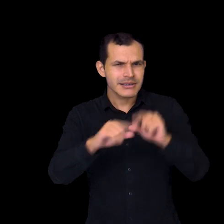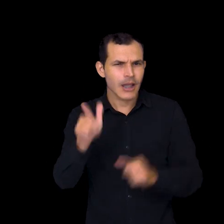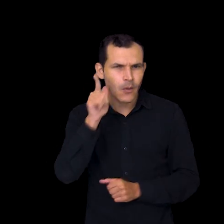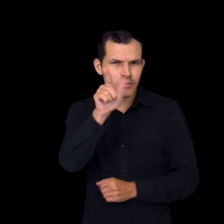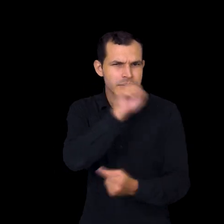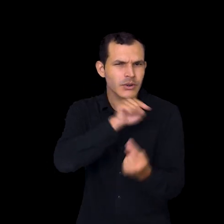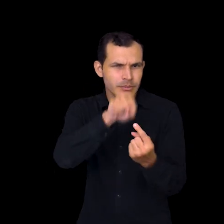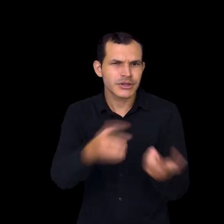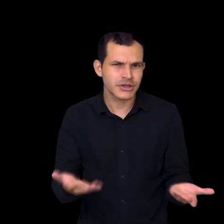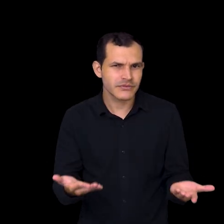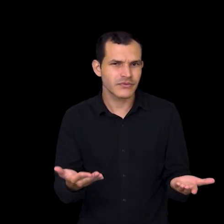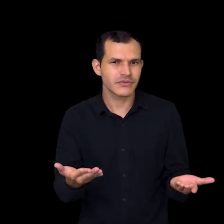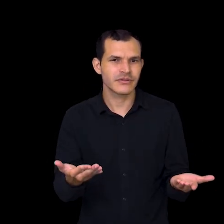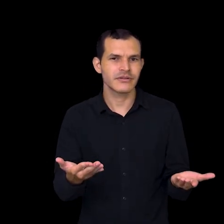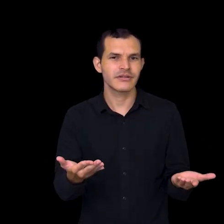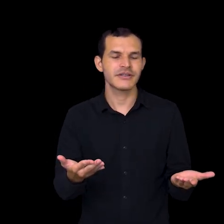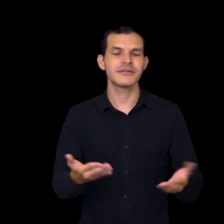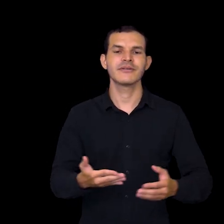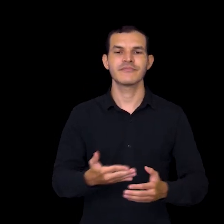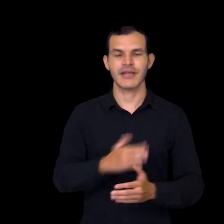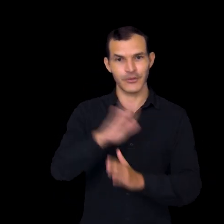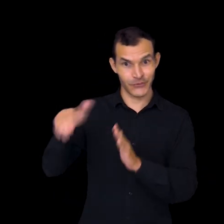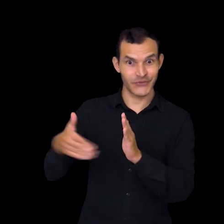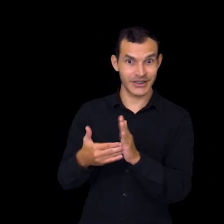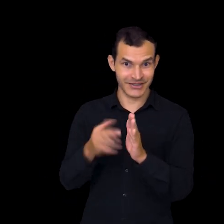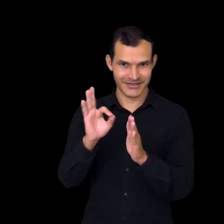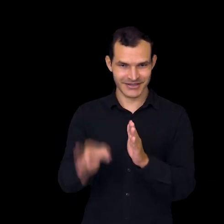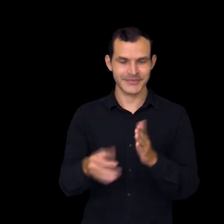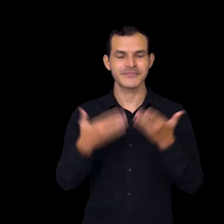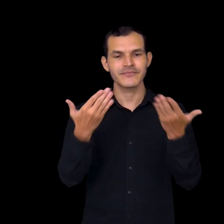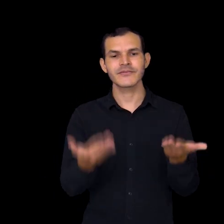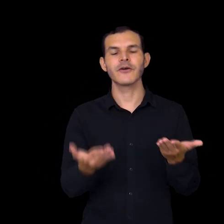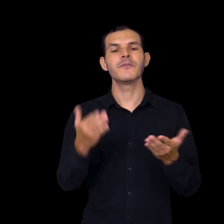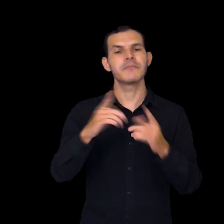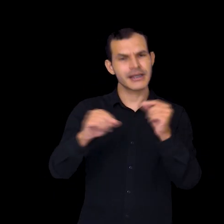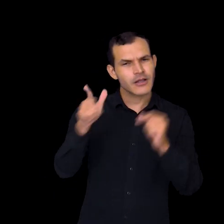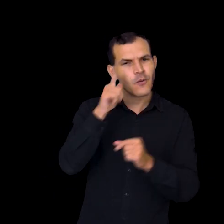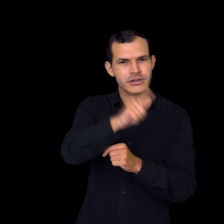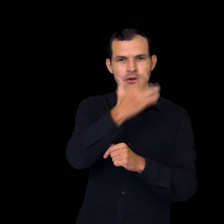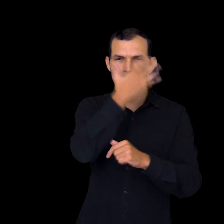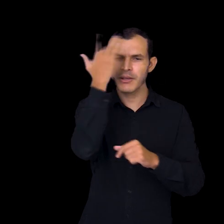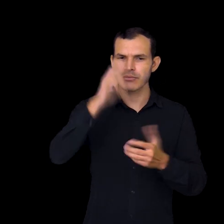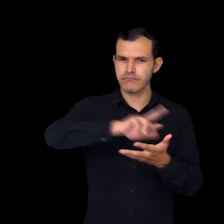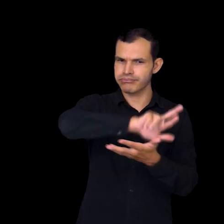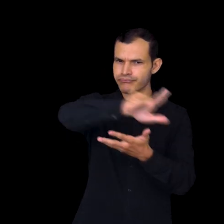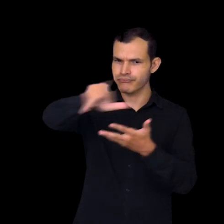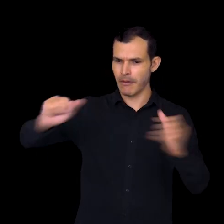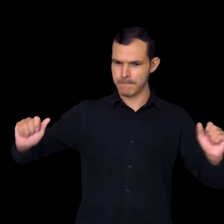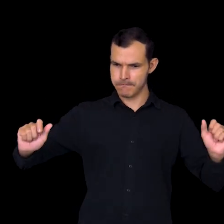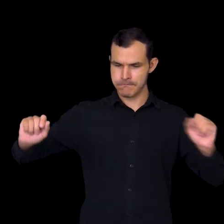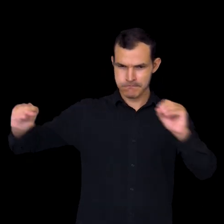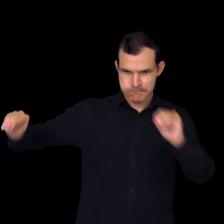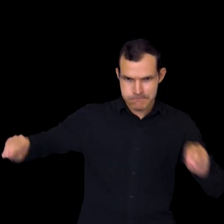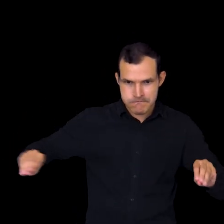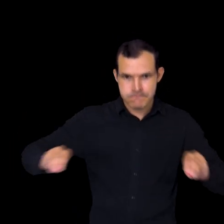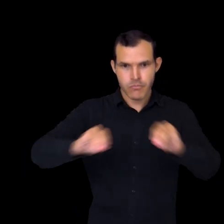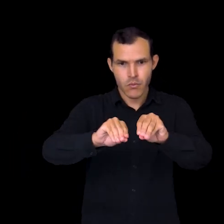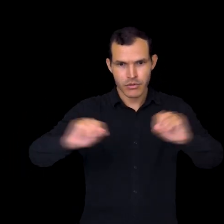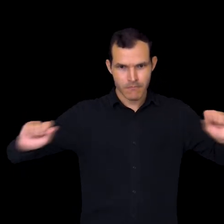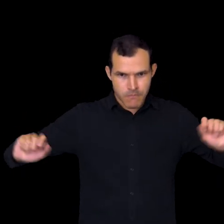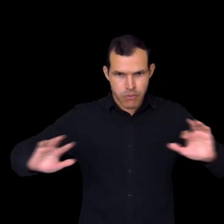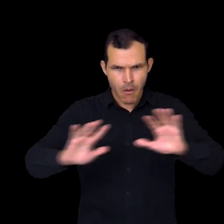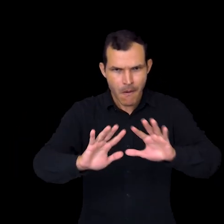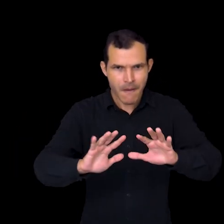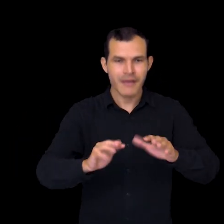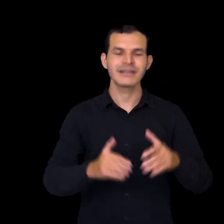Começar pelo final. Brasília cumpriu, afinal, essa função de trazer as pessoas para cá? Sem dúvida. A função